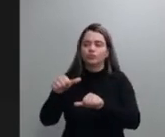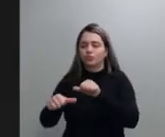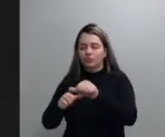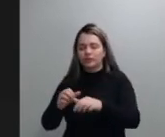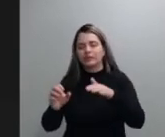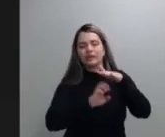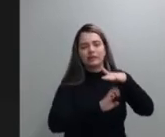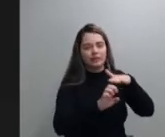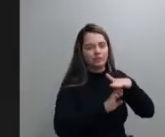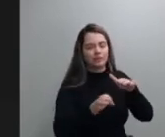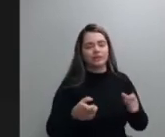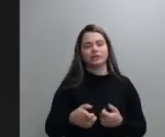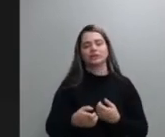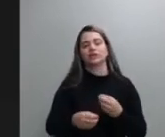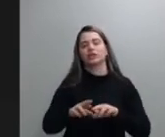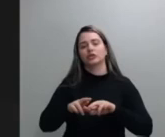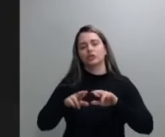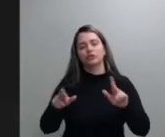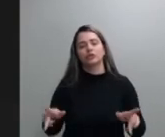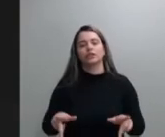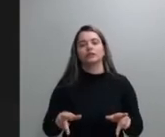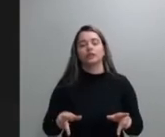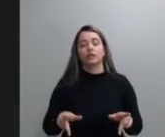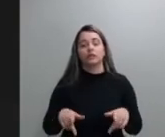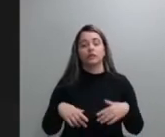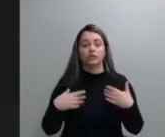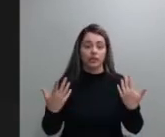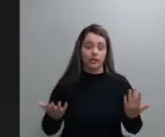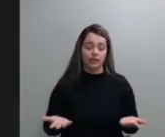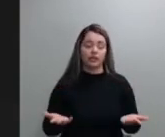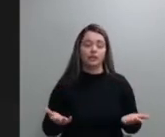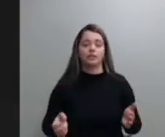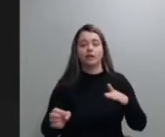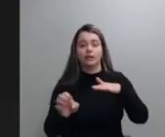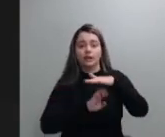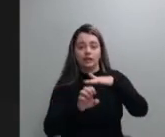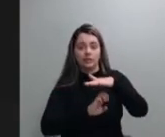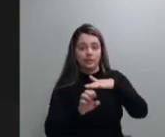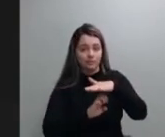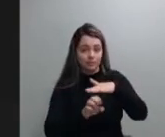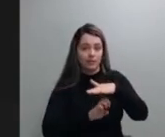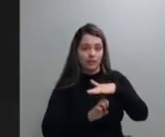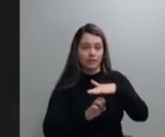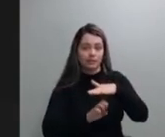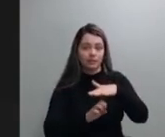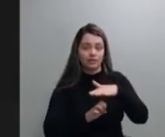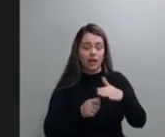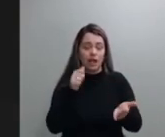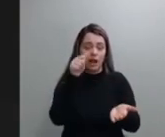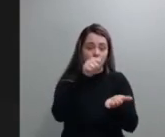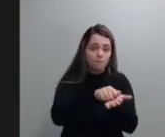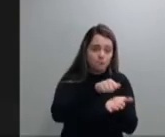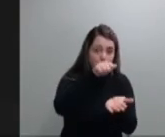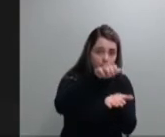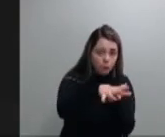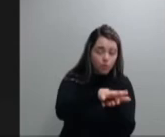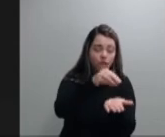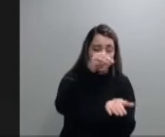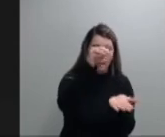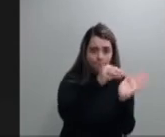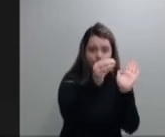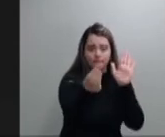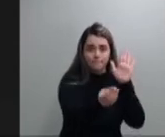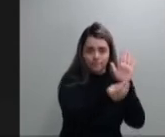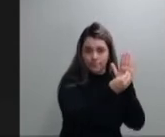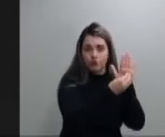inibição da concorrência em suas razões de resistência a multa aplicada a recorrente a recorrida